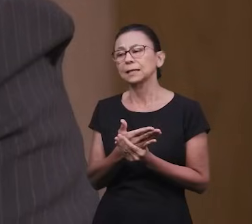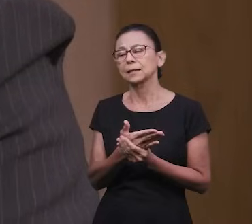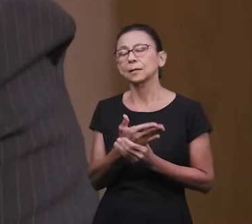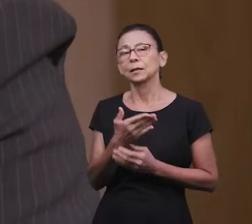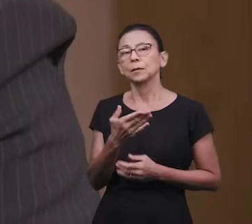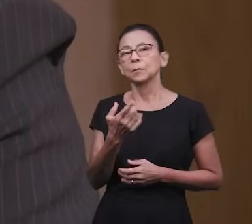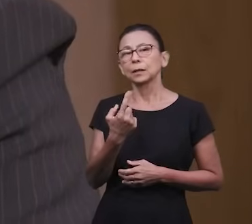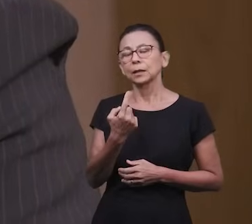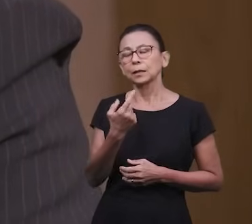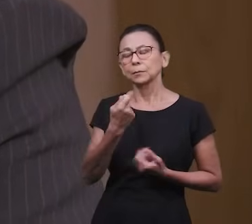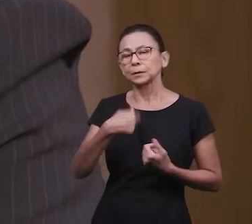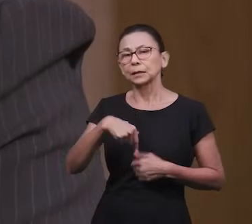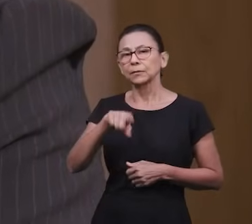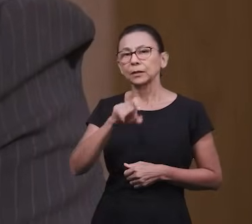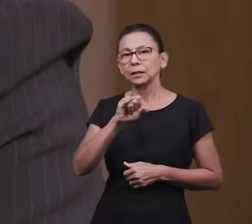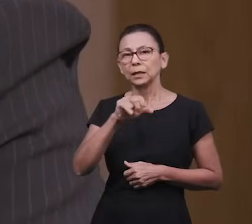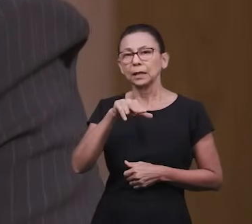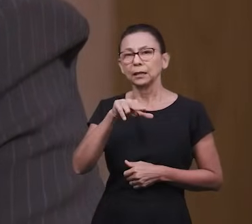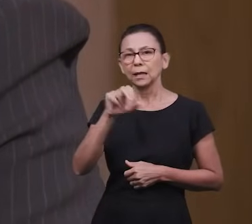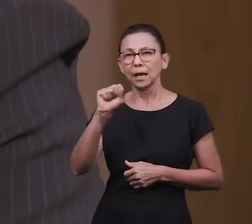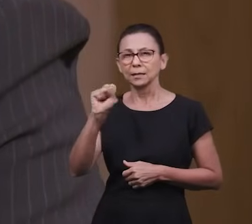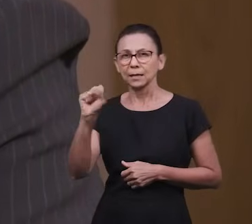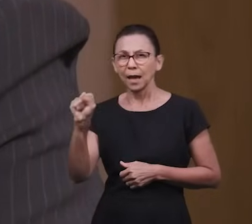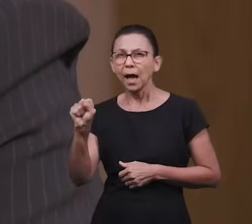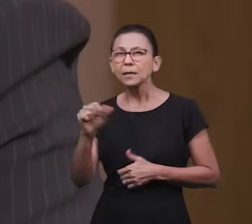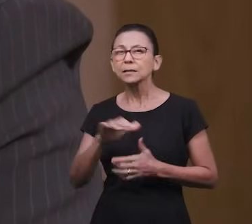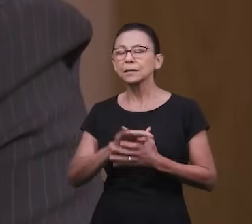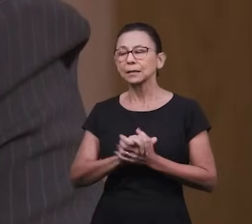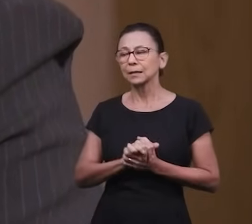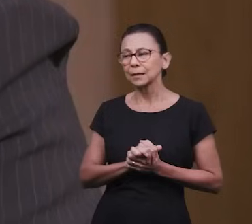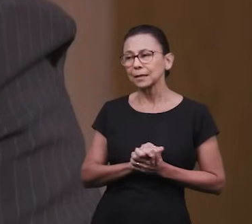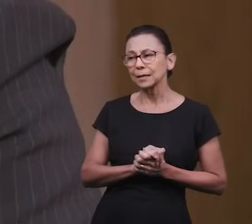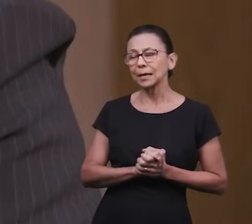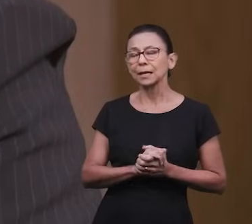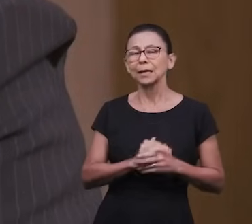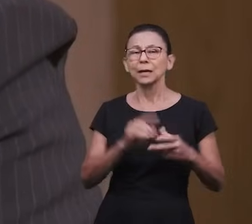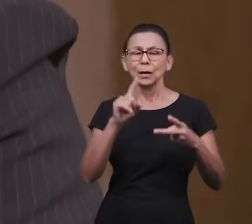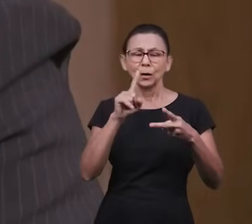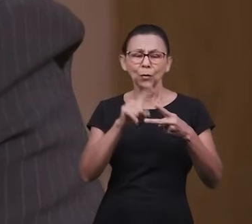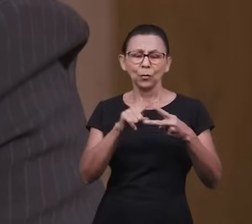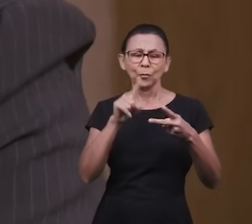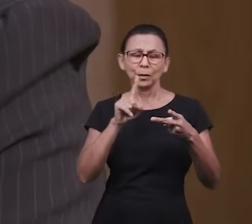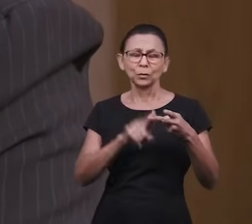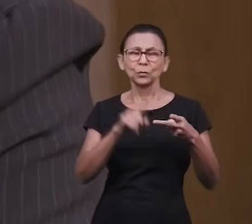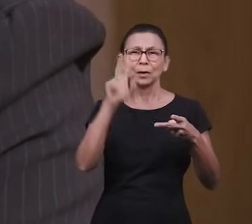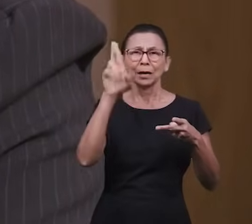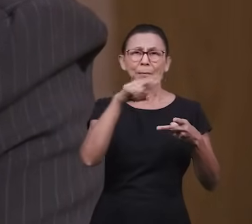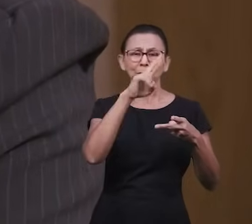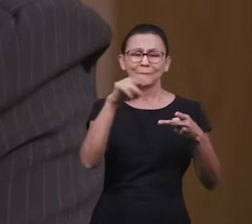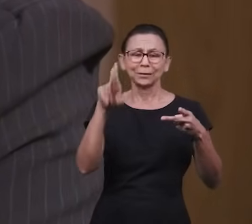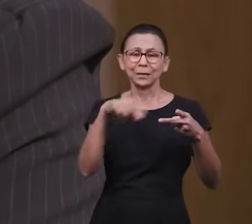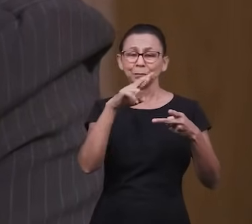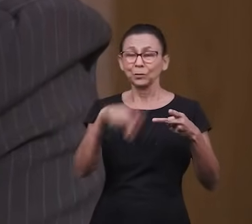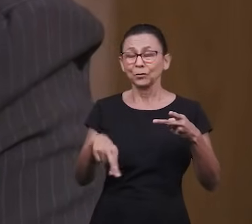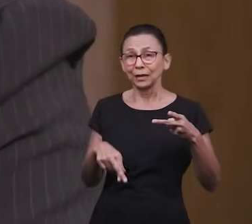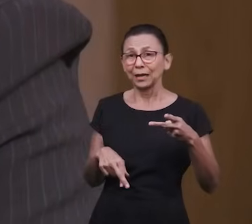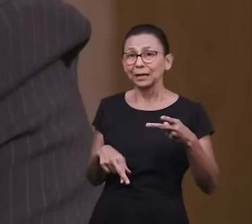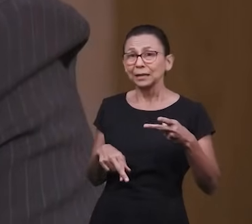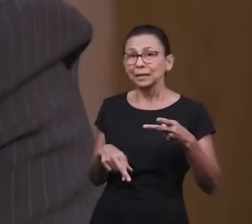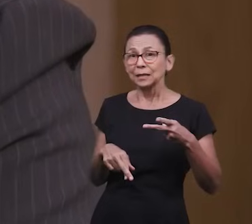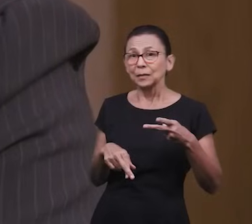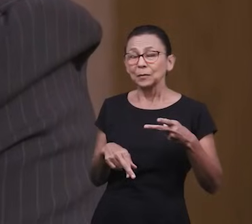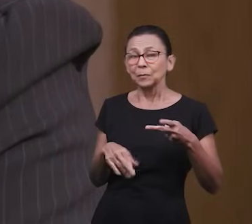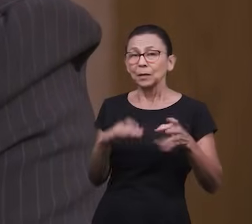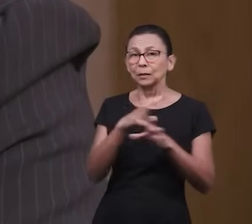uma perícia médica do INSS, que ela tinha passado por 2, tinha sido reprovada, mas